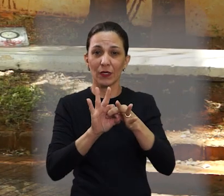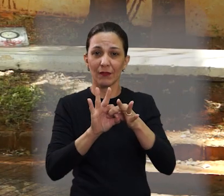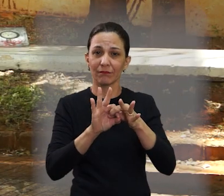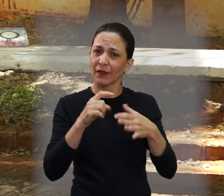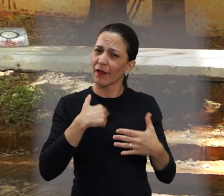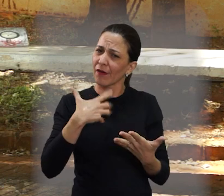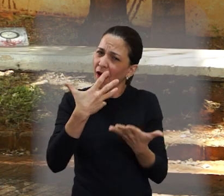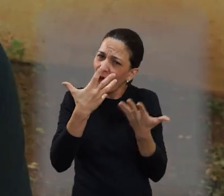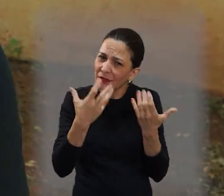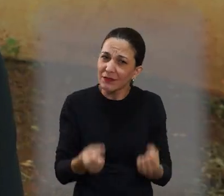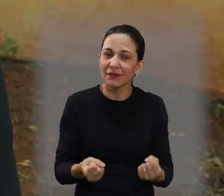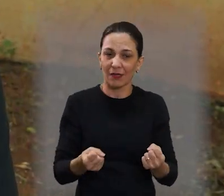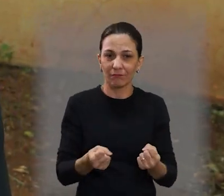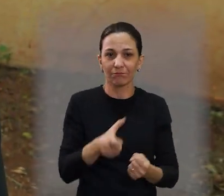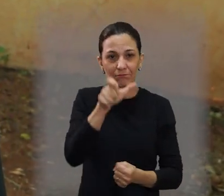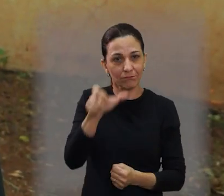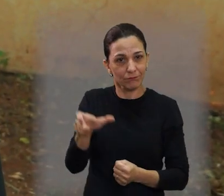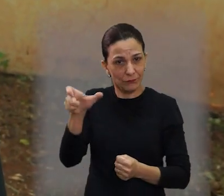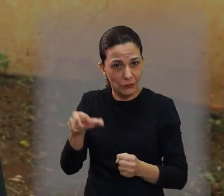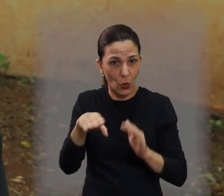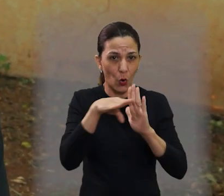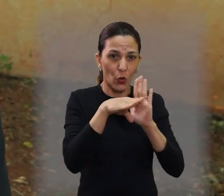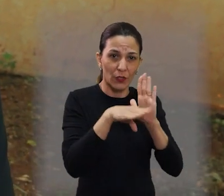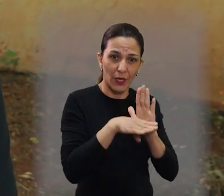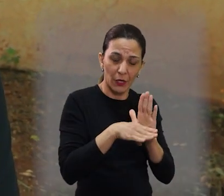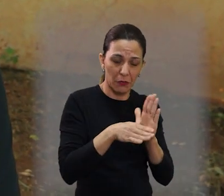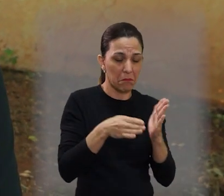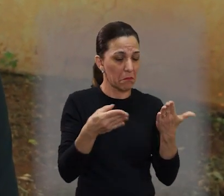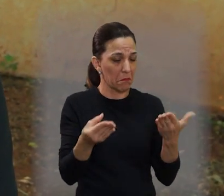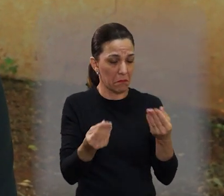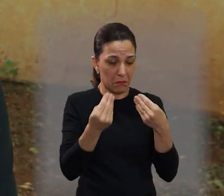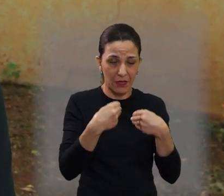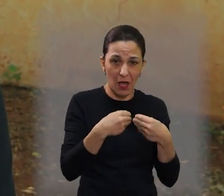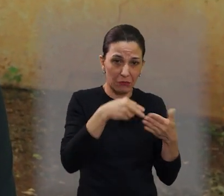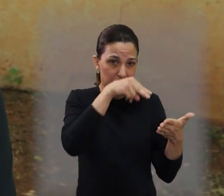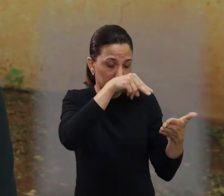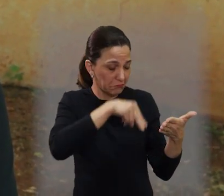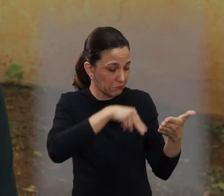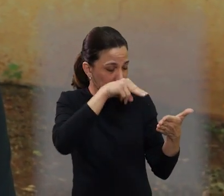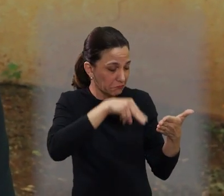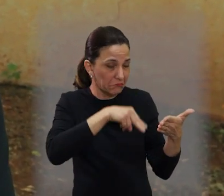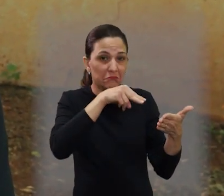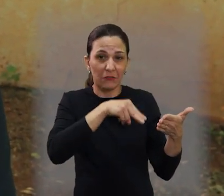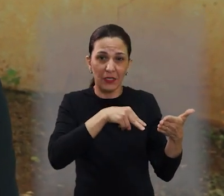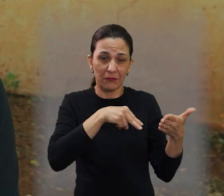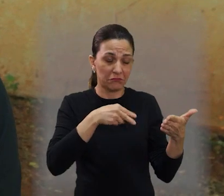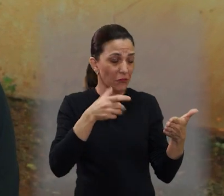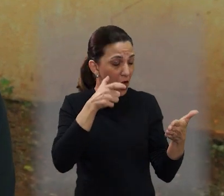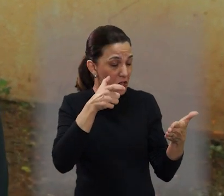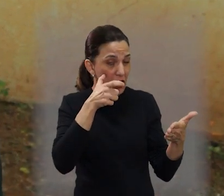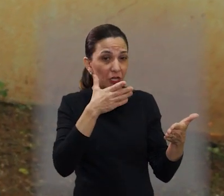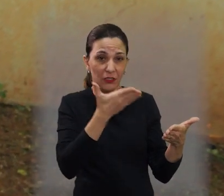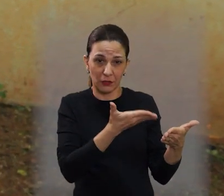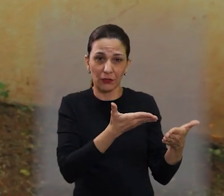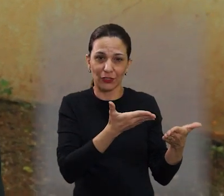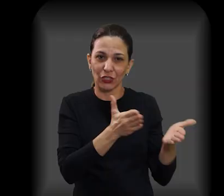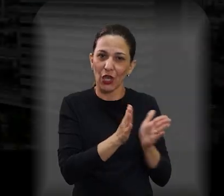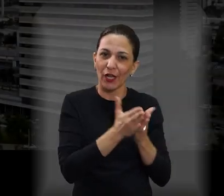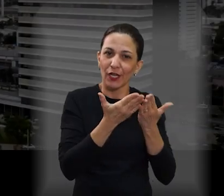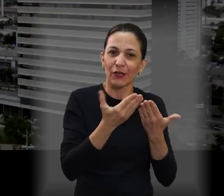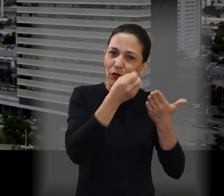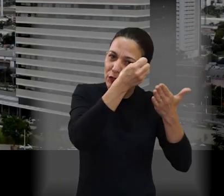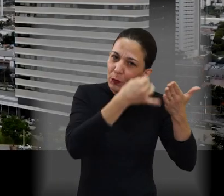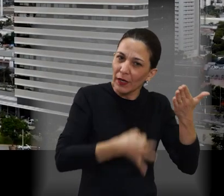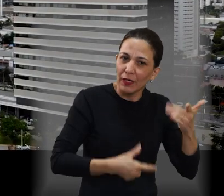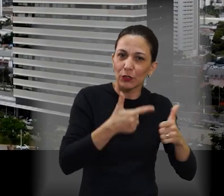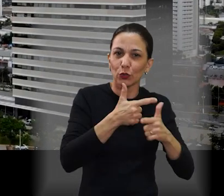acompanhavam o meu trabalho ali. Eles falaram, vamos fazer um trabalho junto, literatura com roteiro. Eu falei, vamos. Aí eles me passaram um roteiro, eu achei